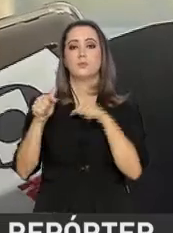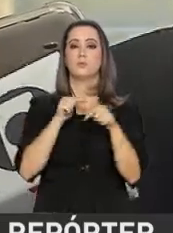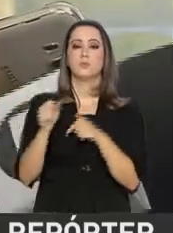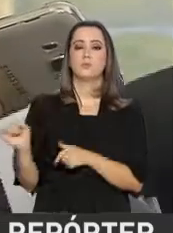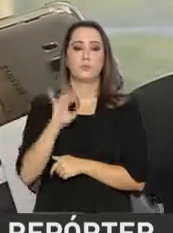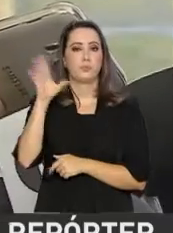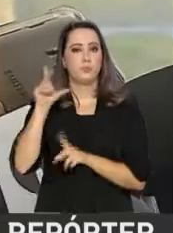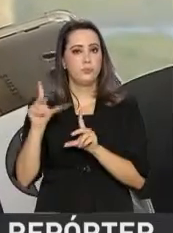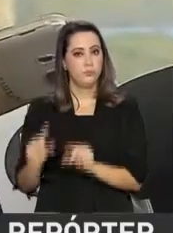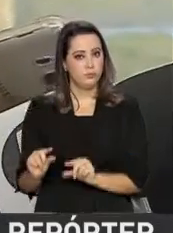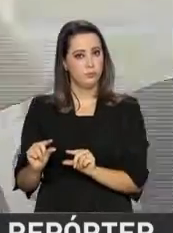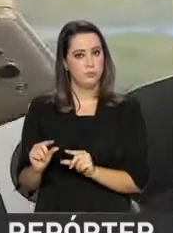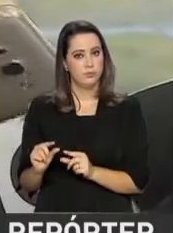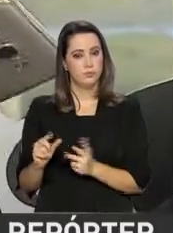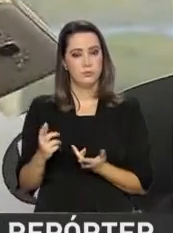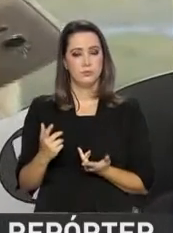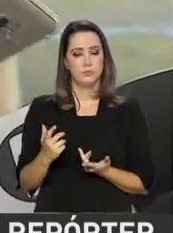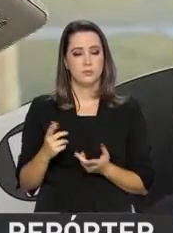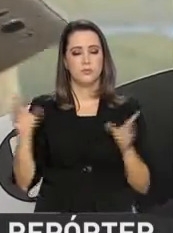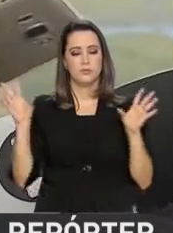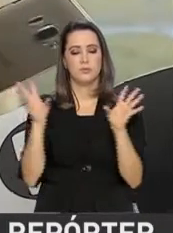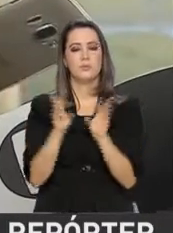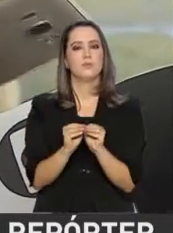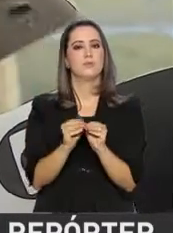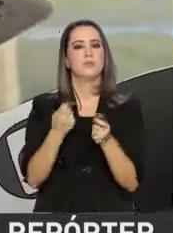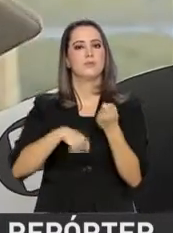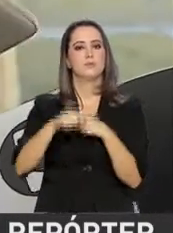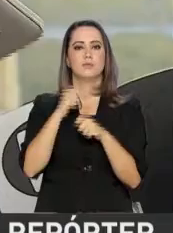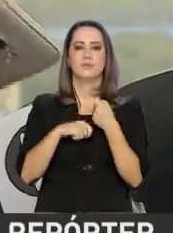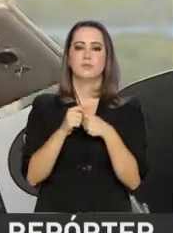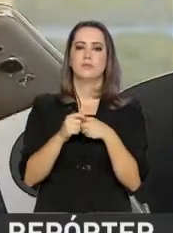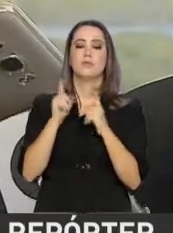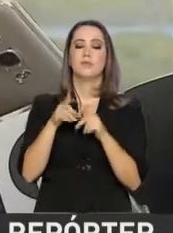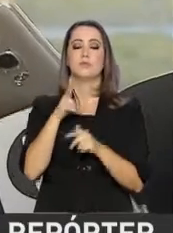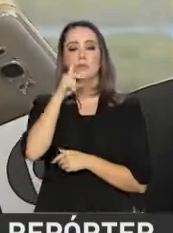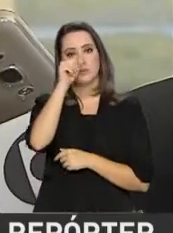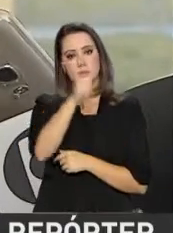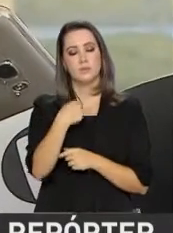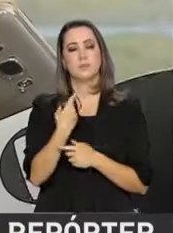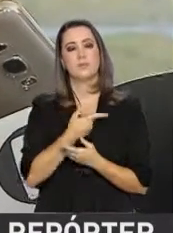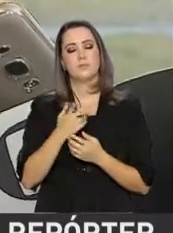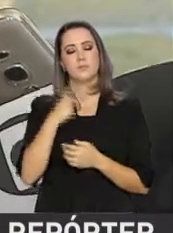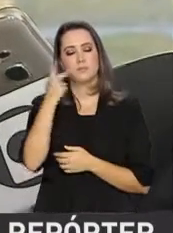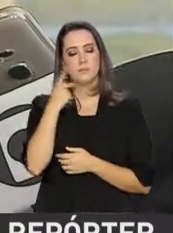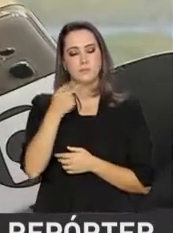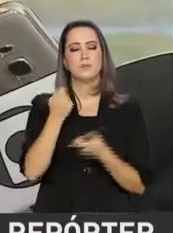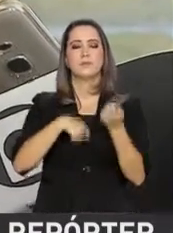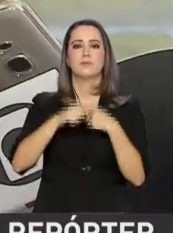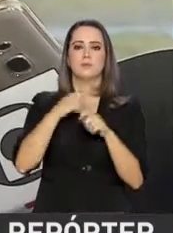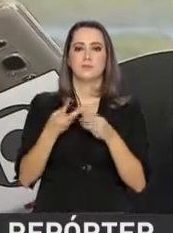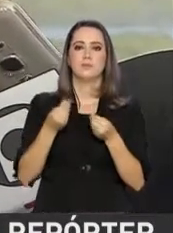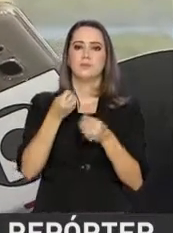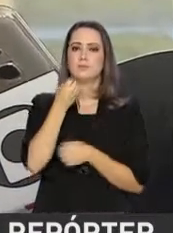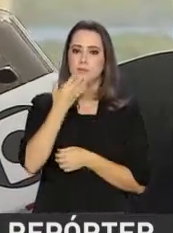Inflação caiu, inflação está baixa. Em resumo, a economia está pegando força, pegando corpo, a política econômica está tendo